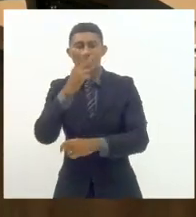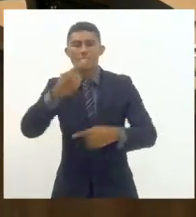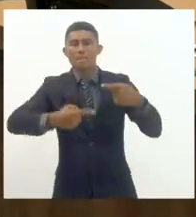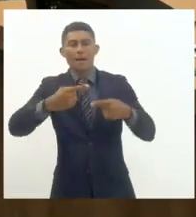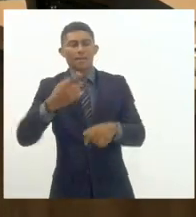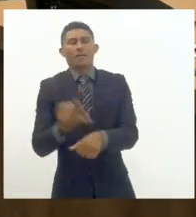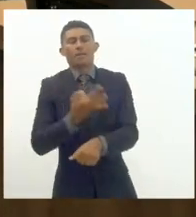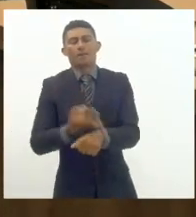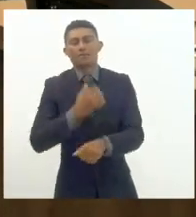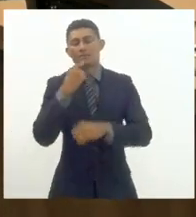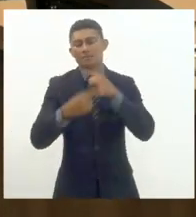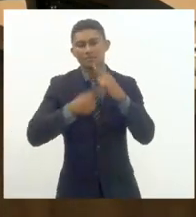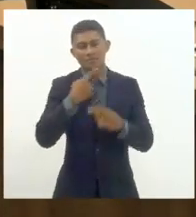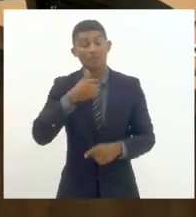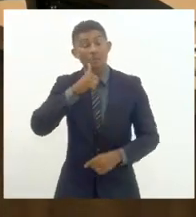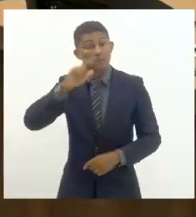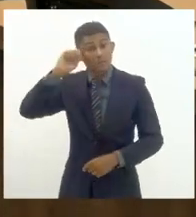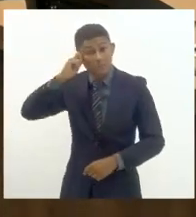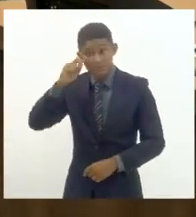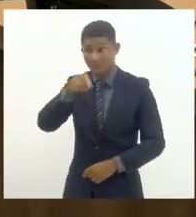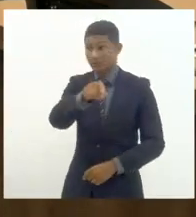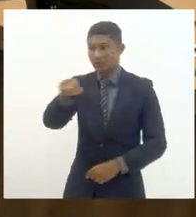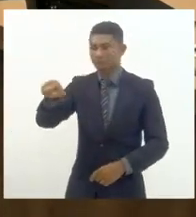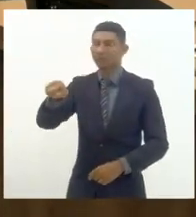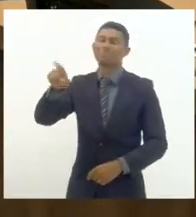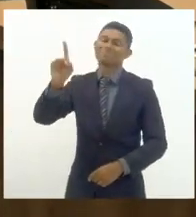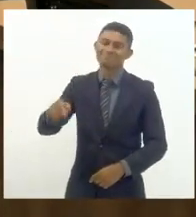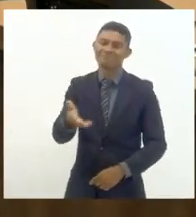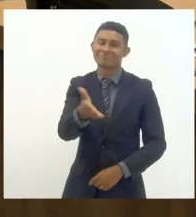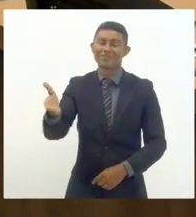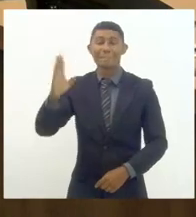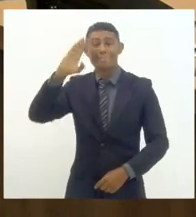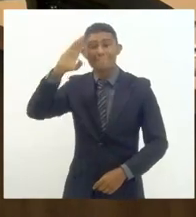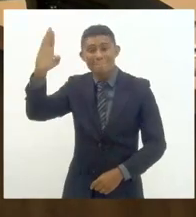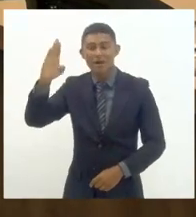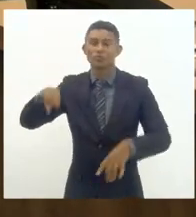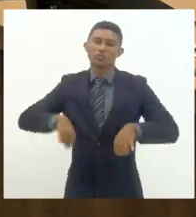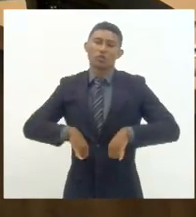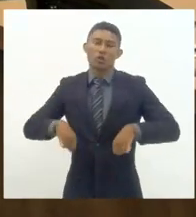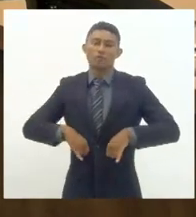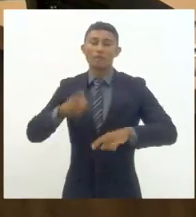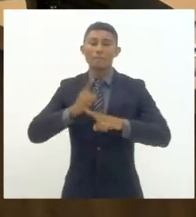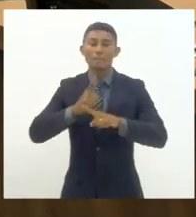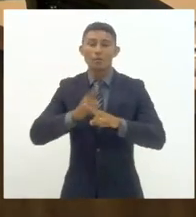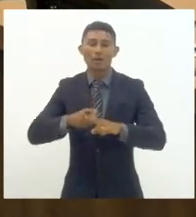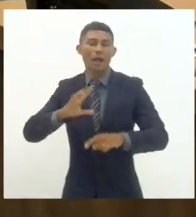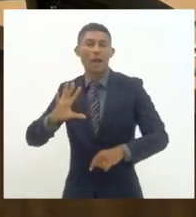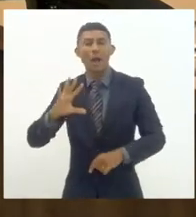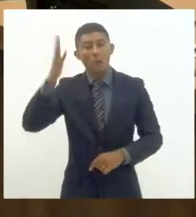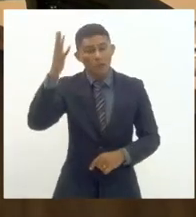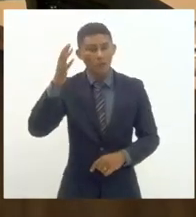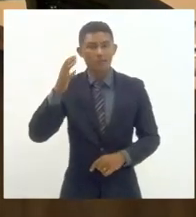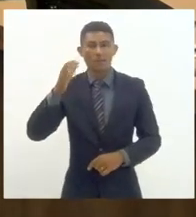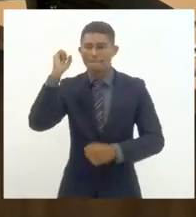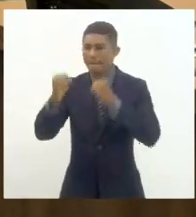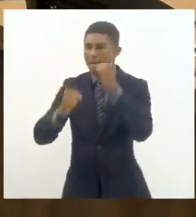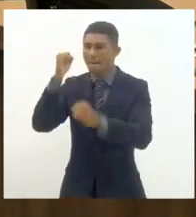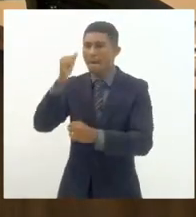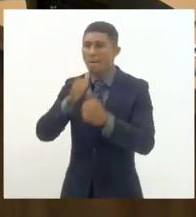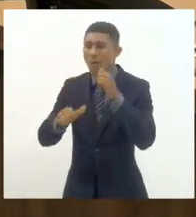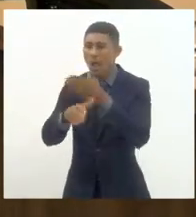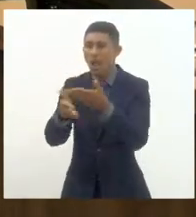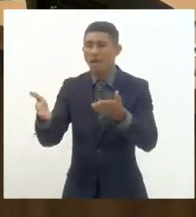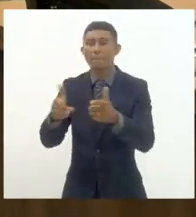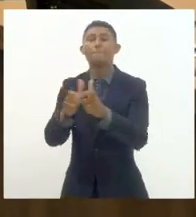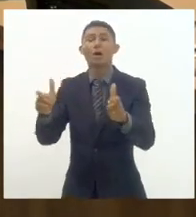fazemos aqui. São as mulheres pretas as principais vítimas de feminicídio no Brasil. E a gente precisa